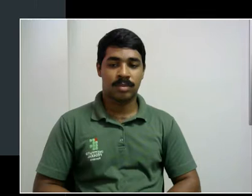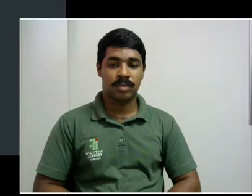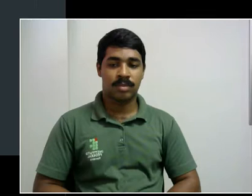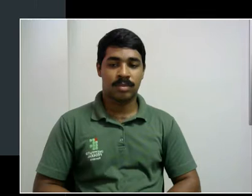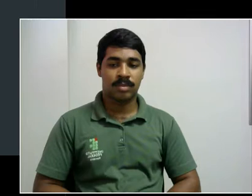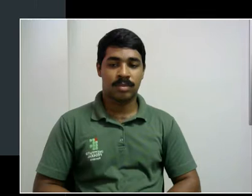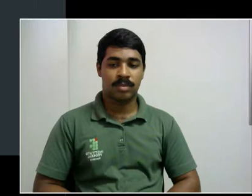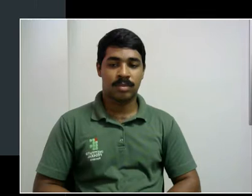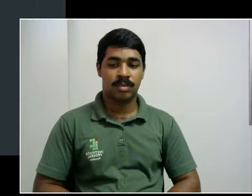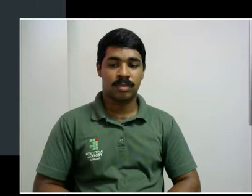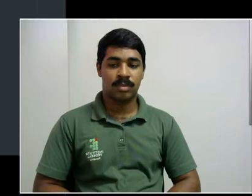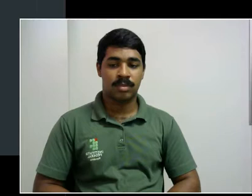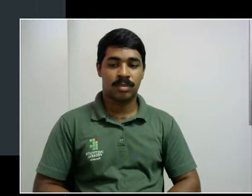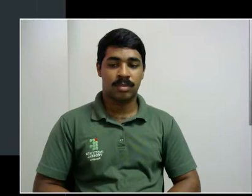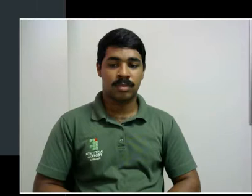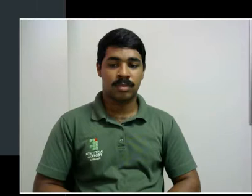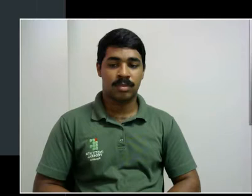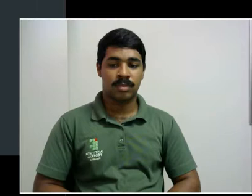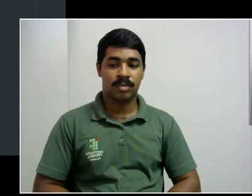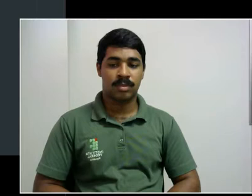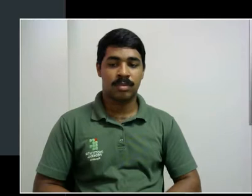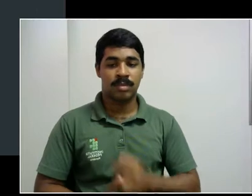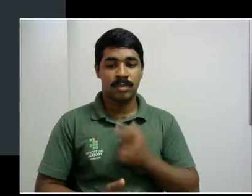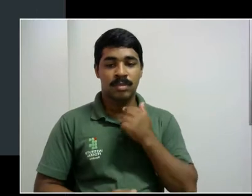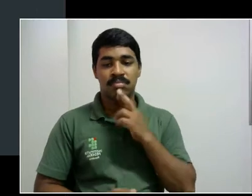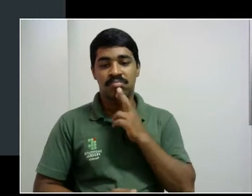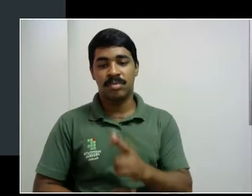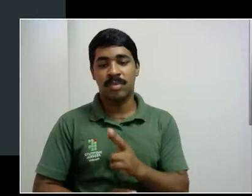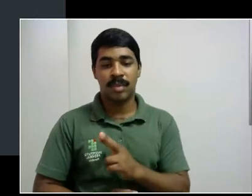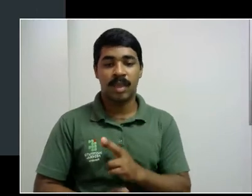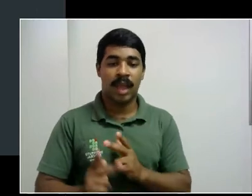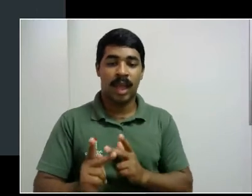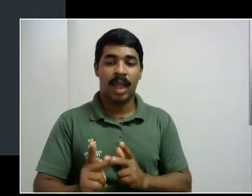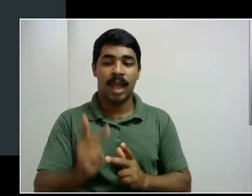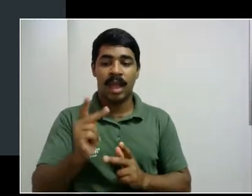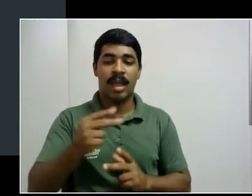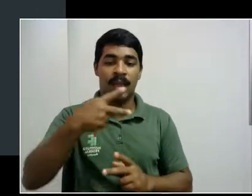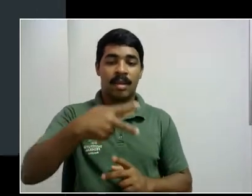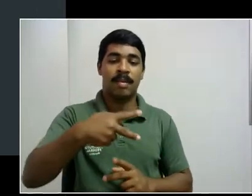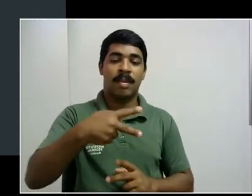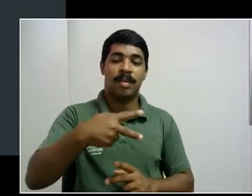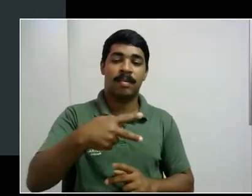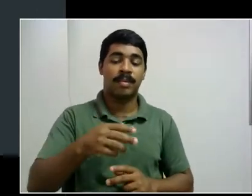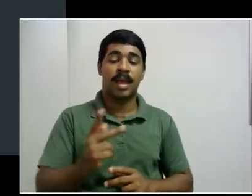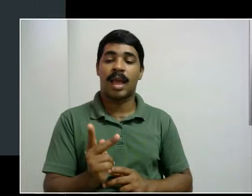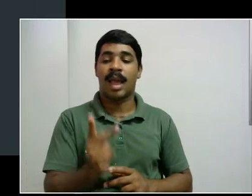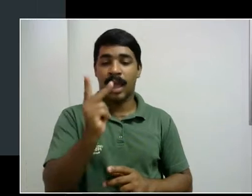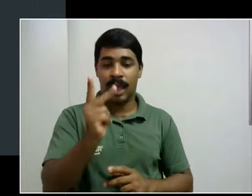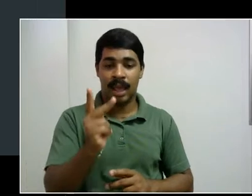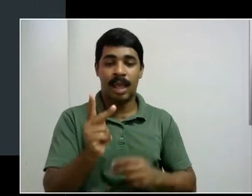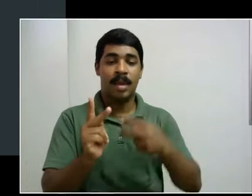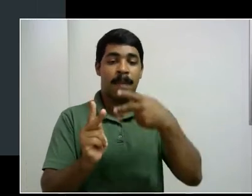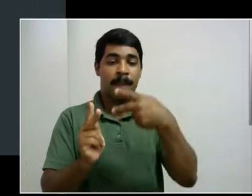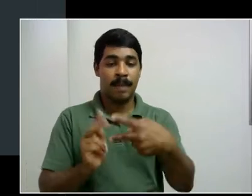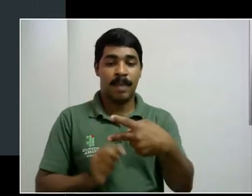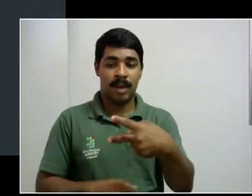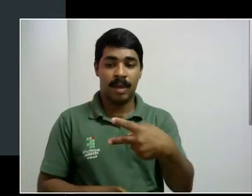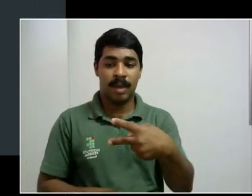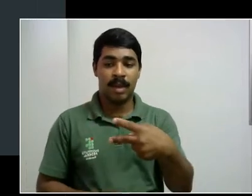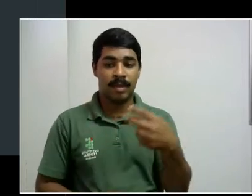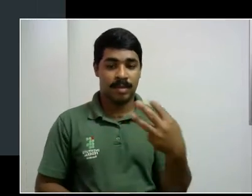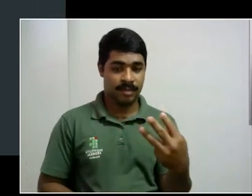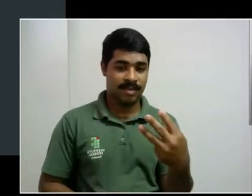K tem que ser maior que 3, tá? Esse aqui seria o nosso valor. Perdão aí pelo vacilo